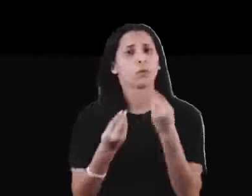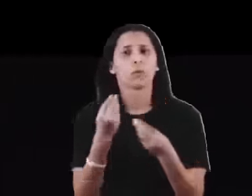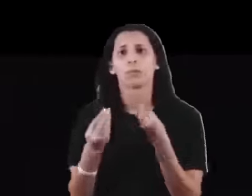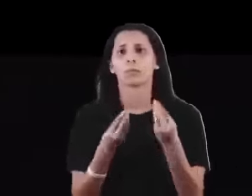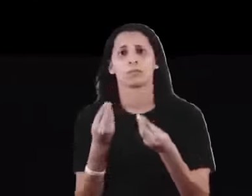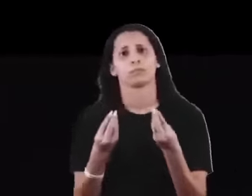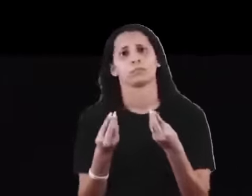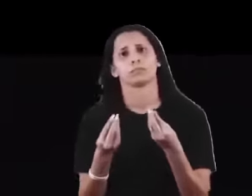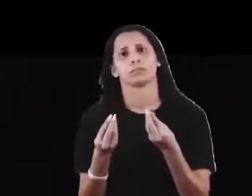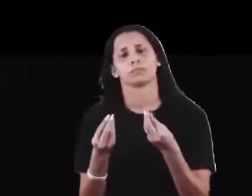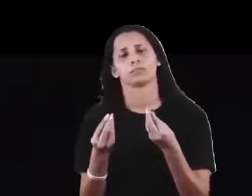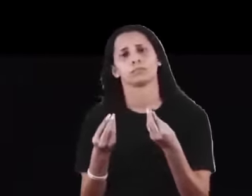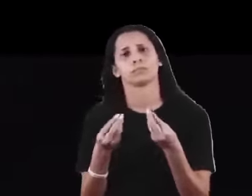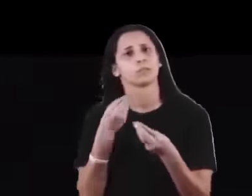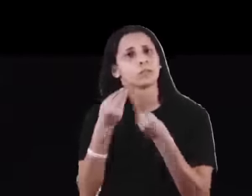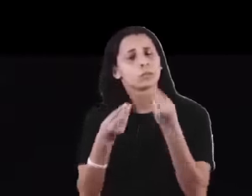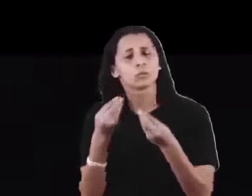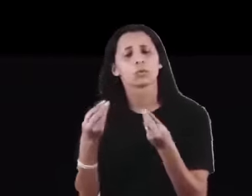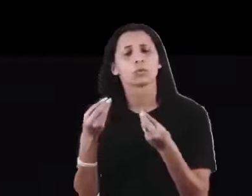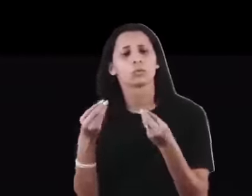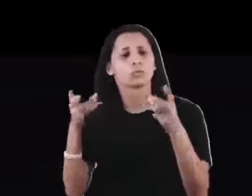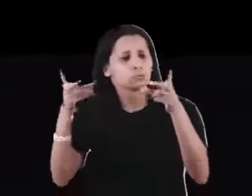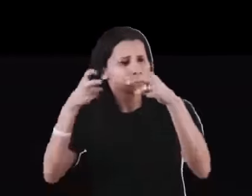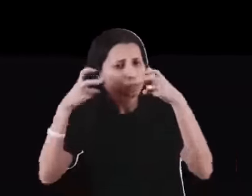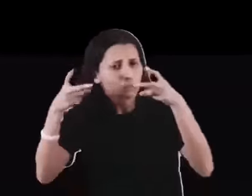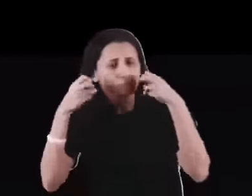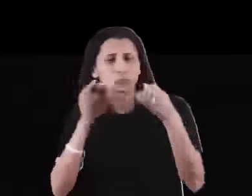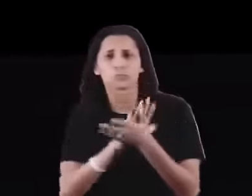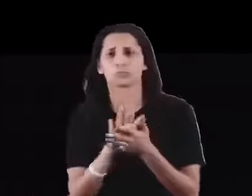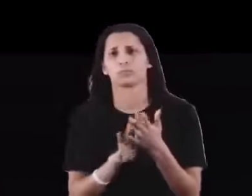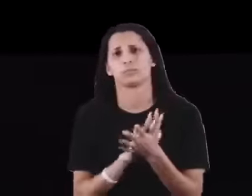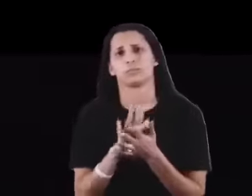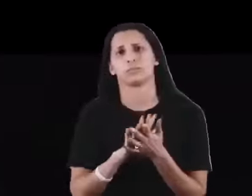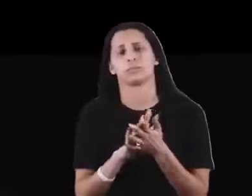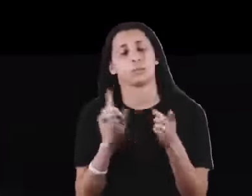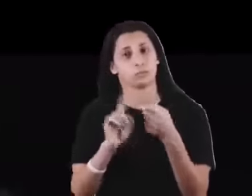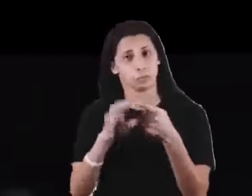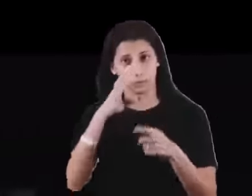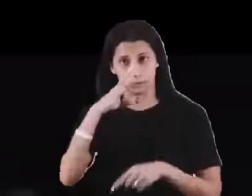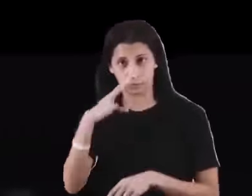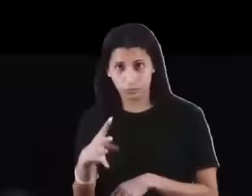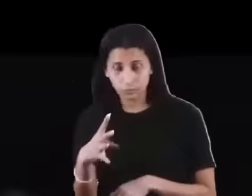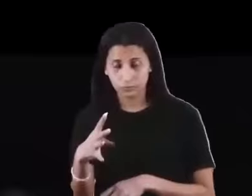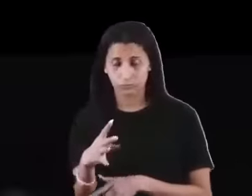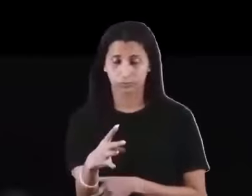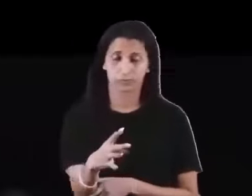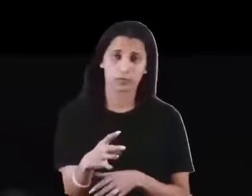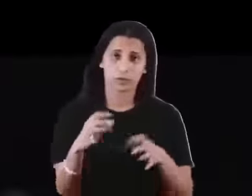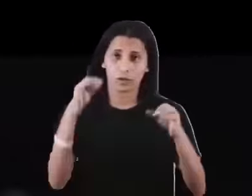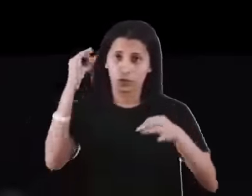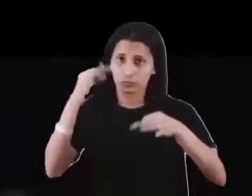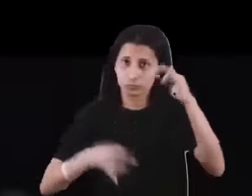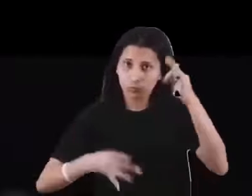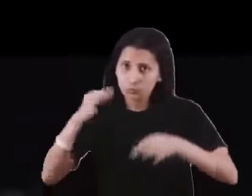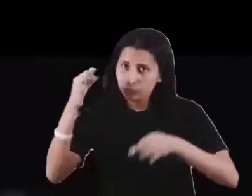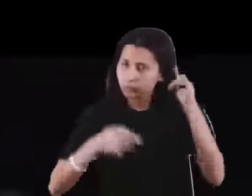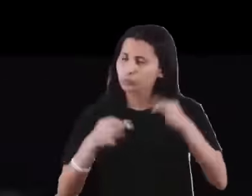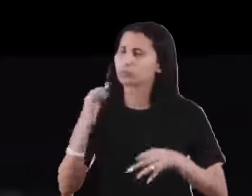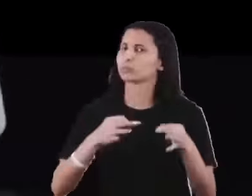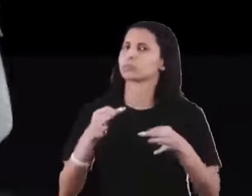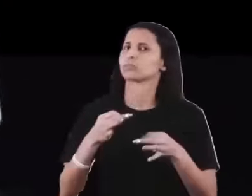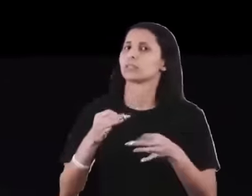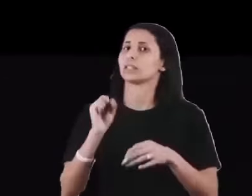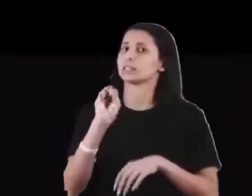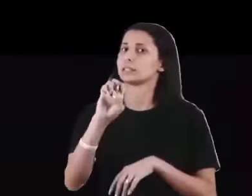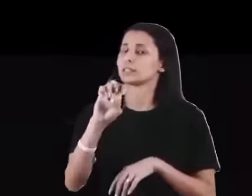como ela não se enxergou porque Justiça seja feita a gente e se tem uma